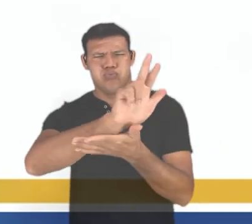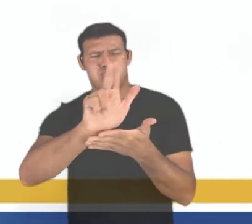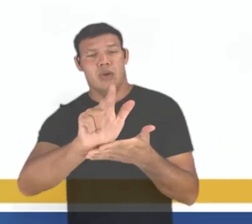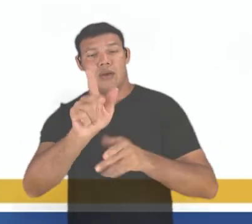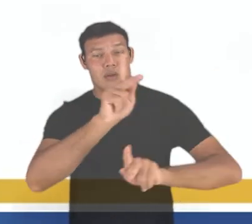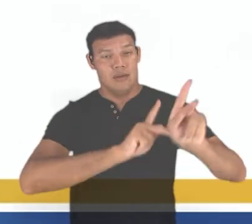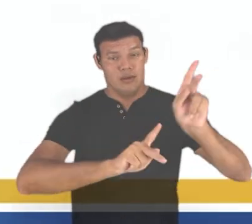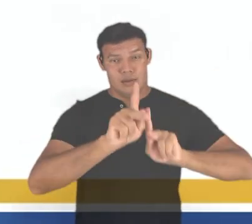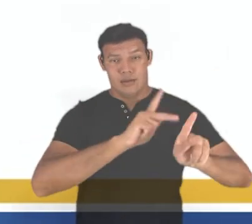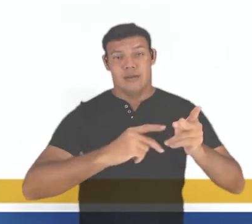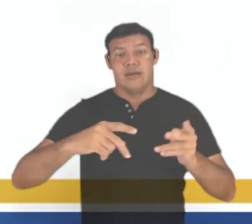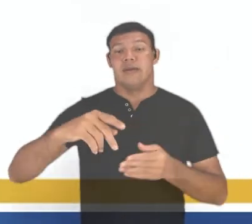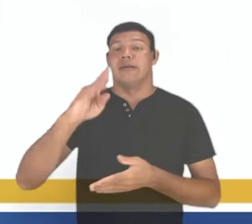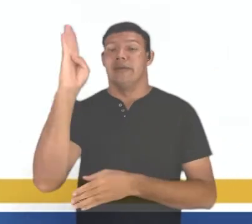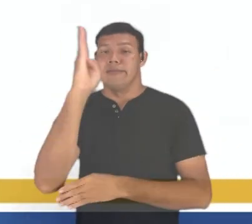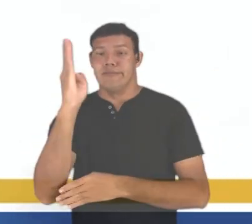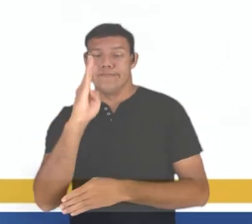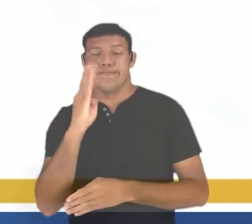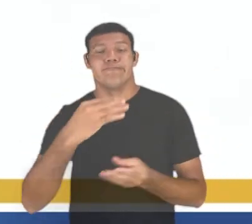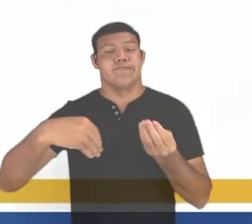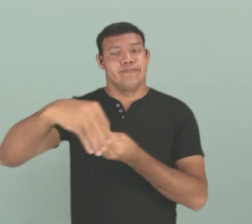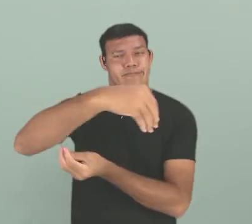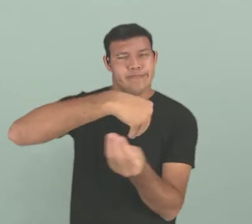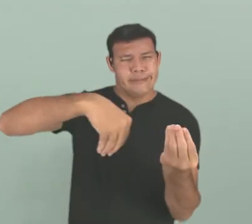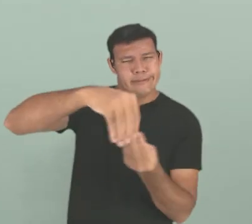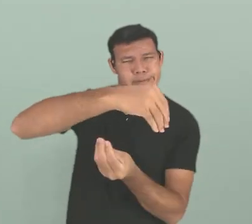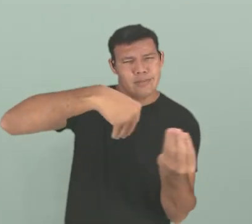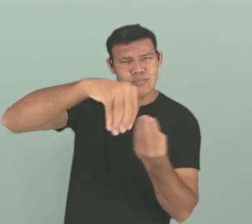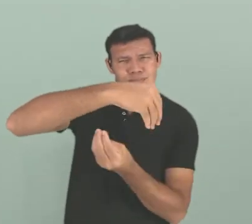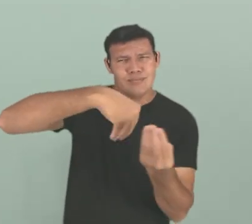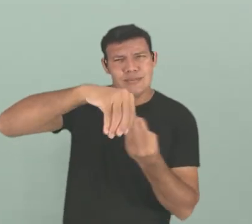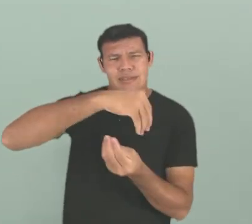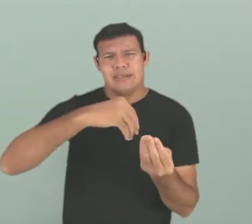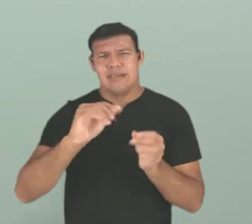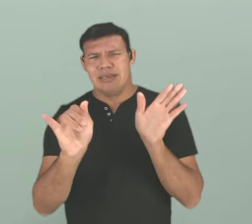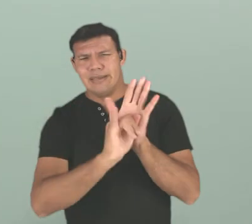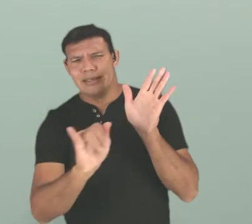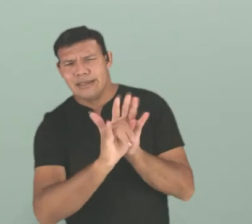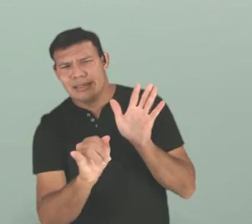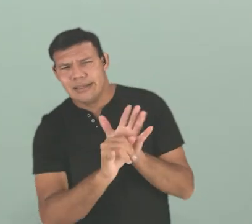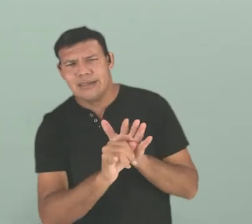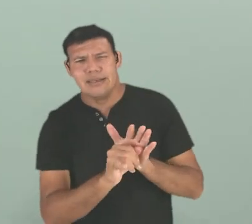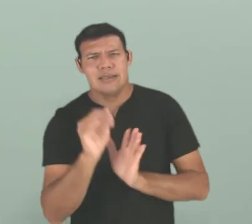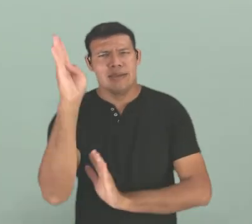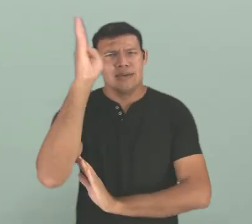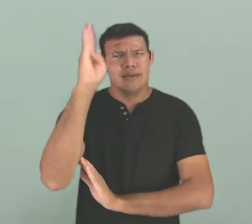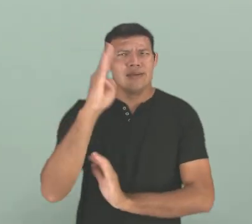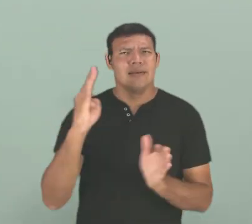se tornou a população mais misturada que você pode ver. Você não consegue identificar um brasileiro